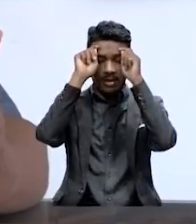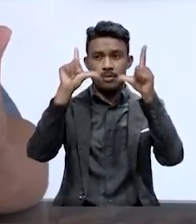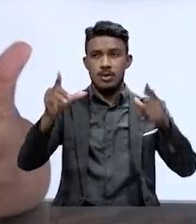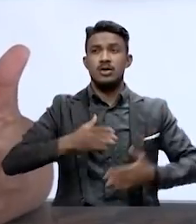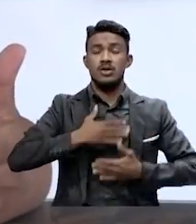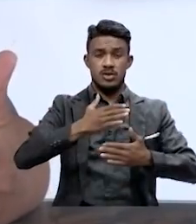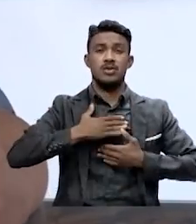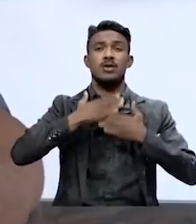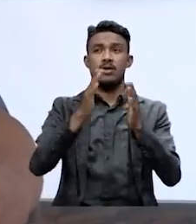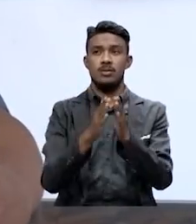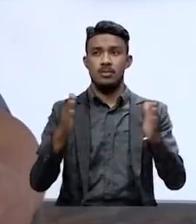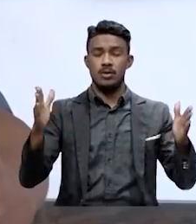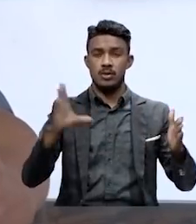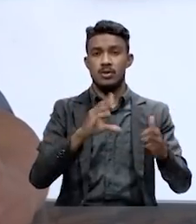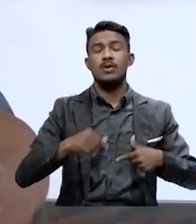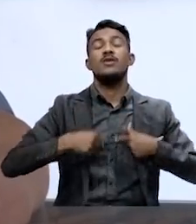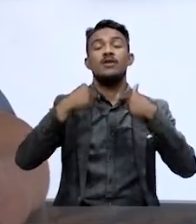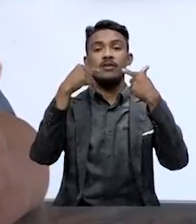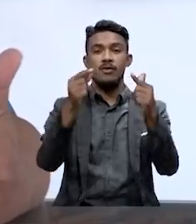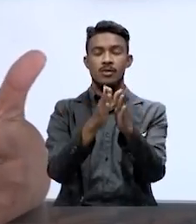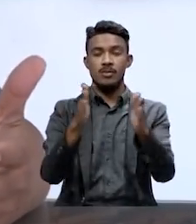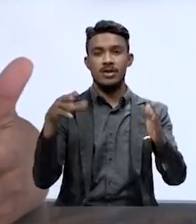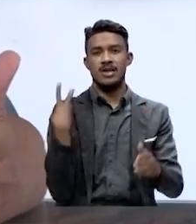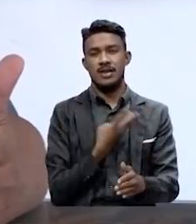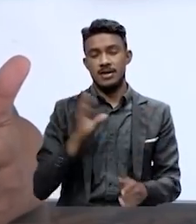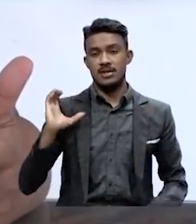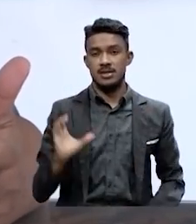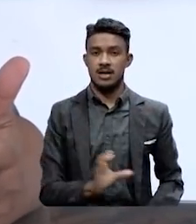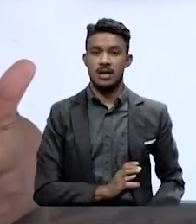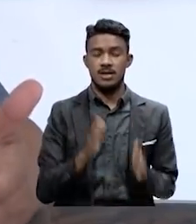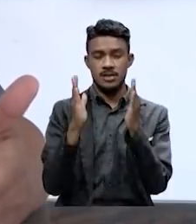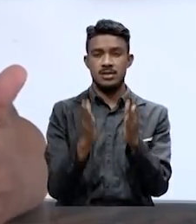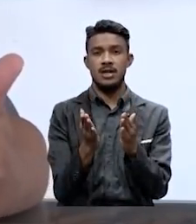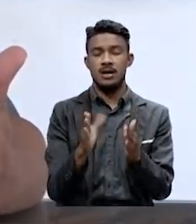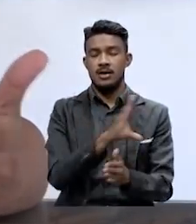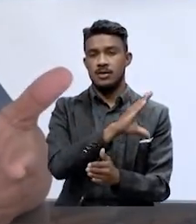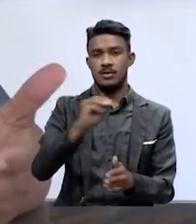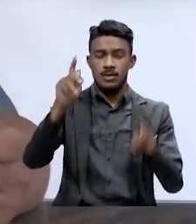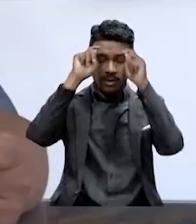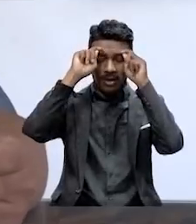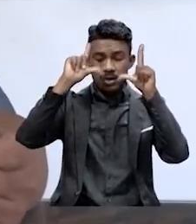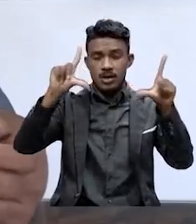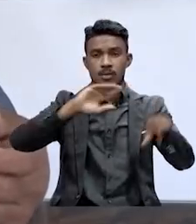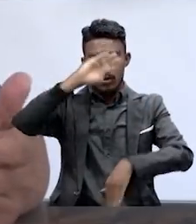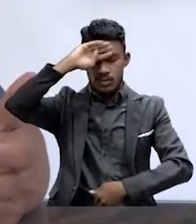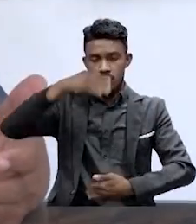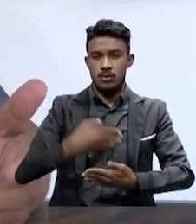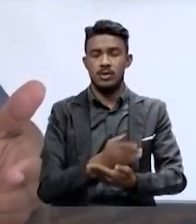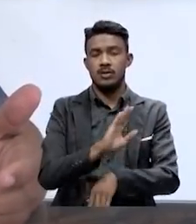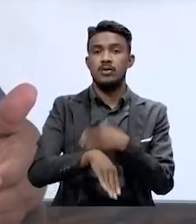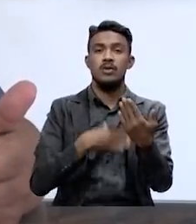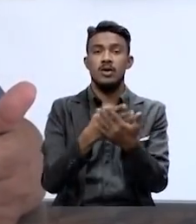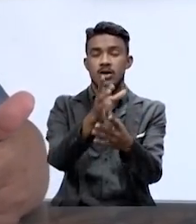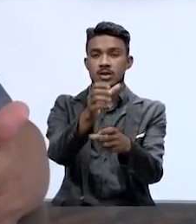Solok bot ka premi bot nebe anoi kita sarani sira no povo Timor Leste simo mak anunsia nebe Santo Padre Fosai